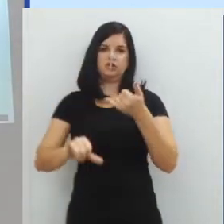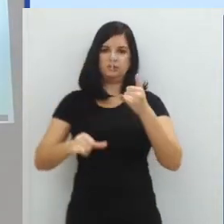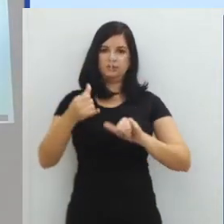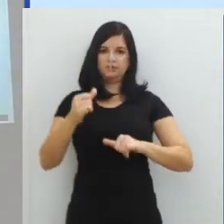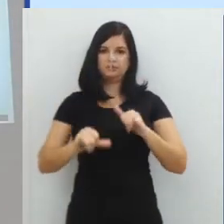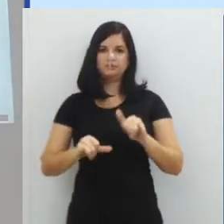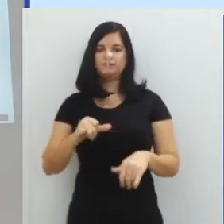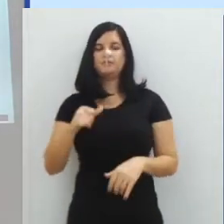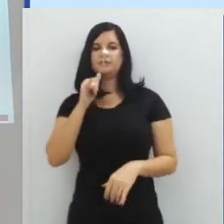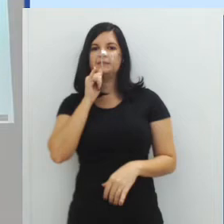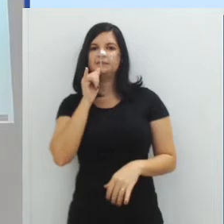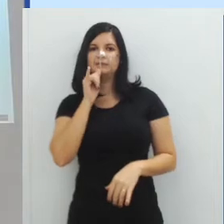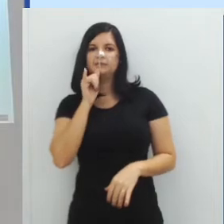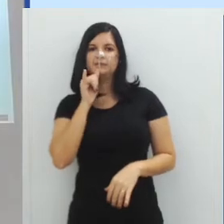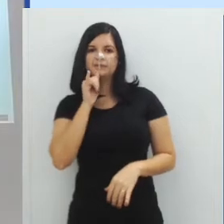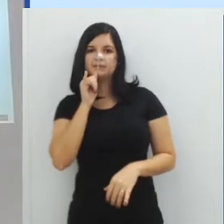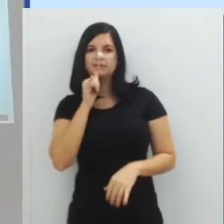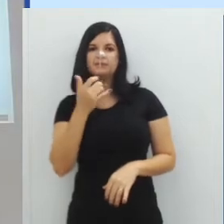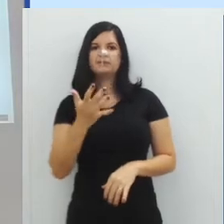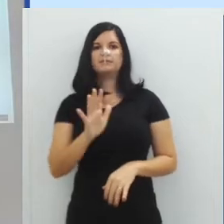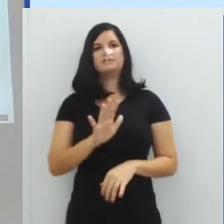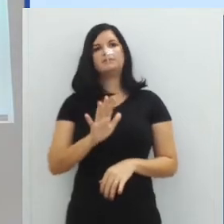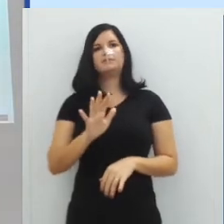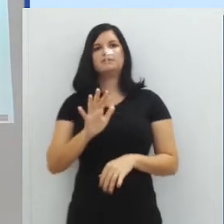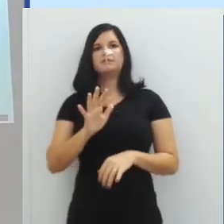caso, por exemplo, do que eu falei, do